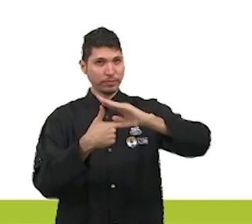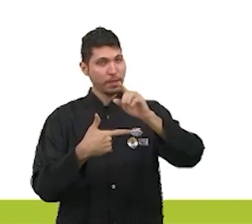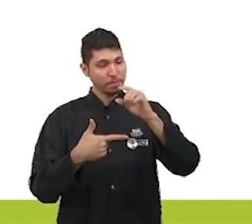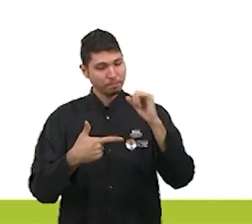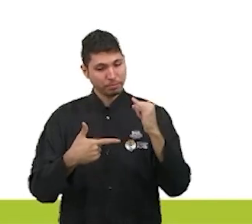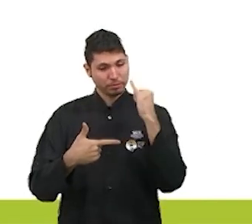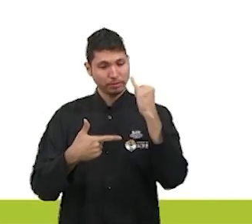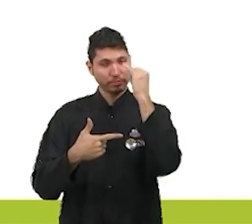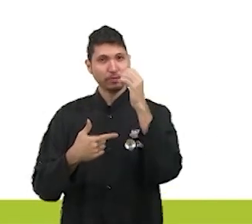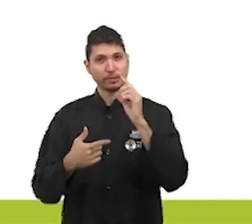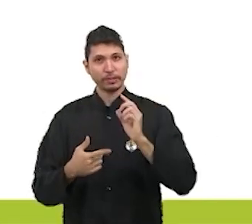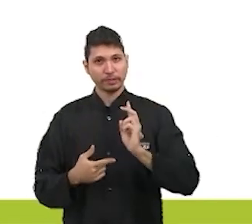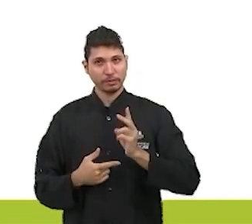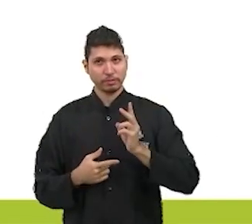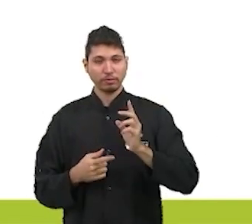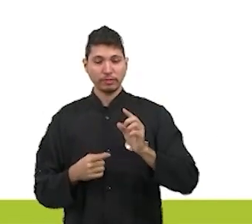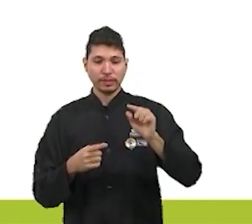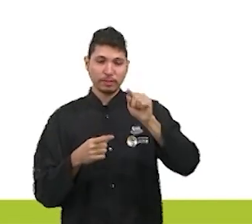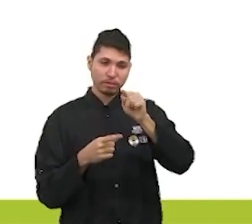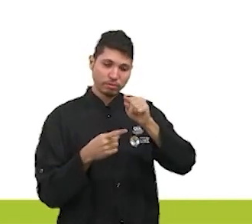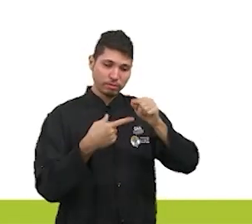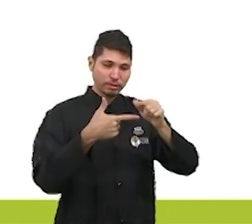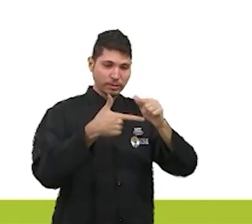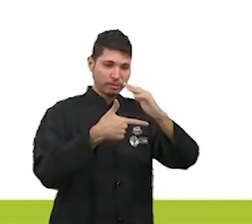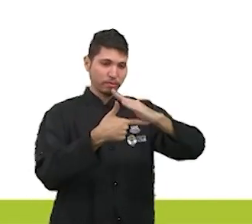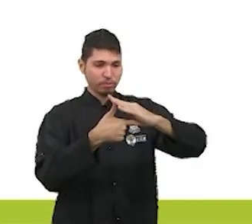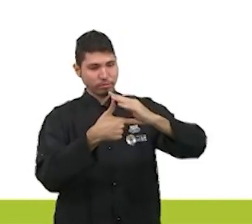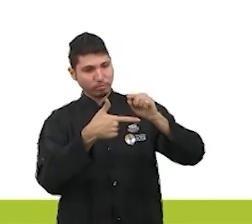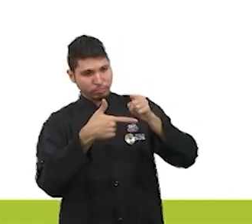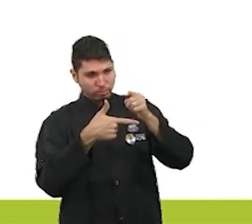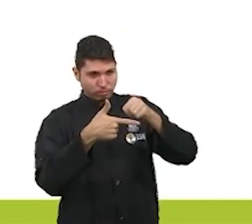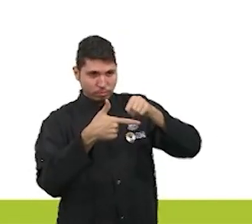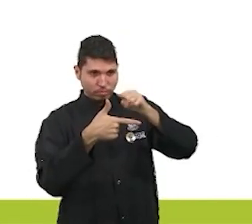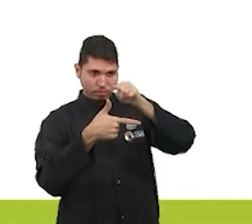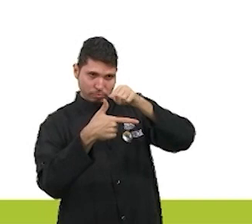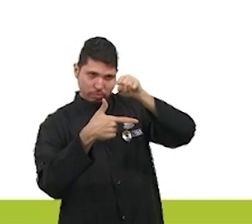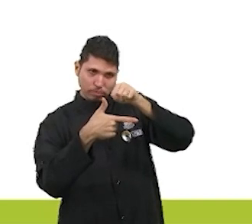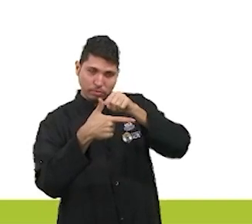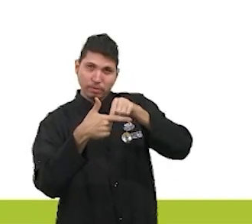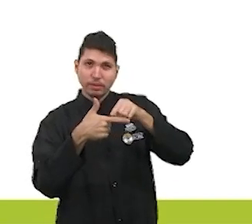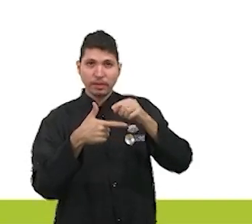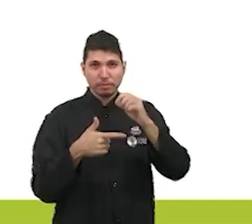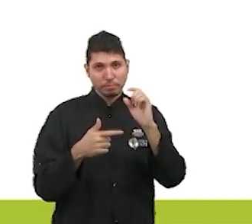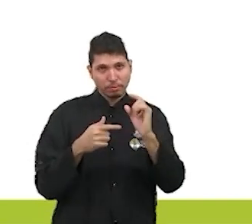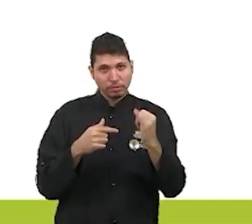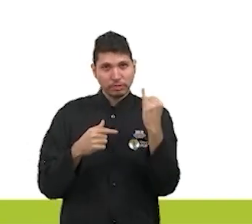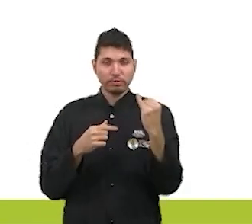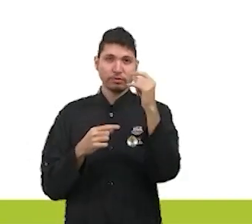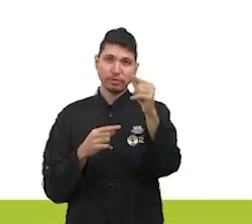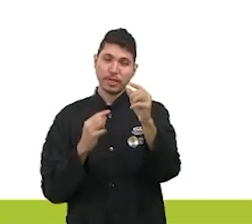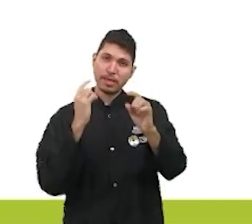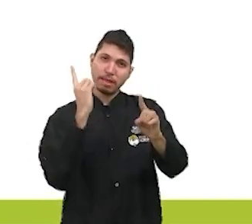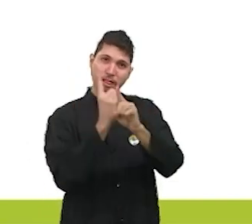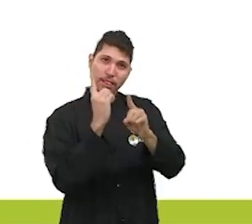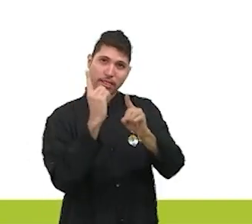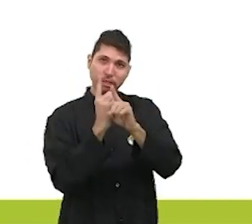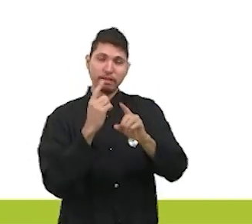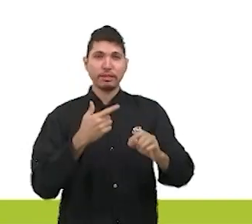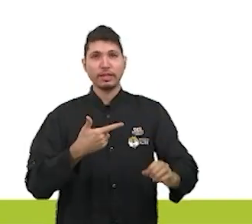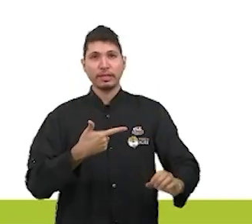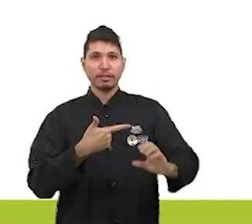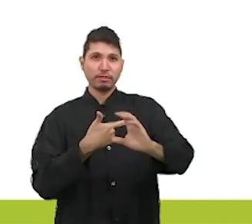você identifique sempre os ângulos, tá bom? Você tem aqui o ângulo atribuído. Esse aqui já virou o cateto